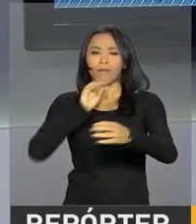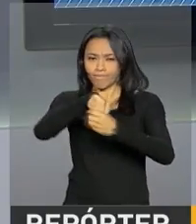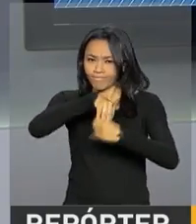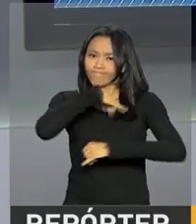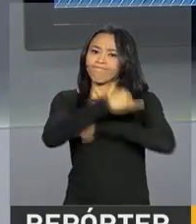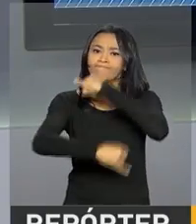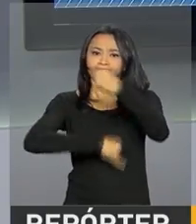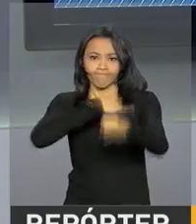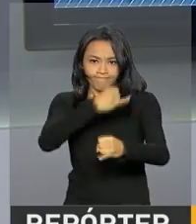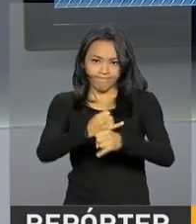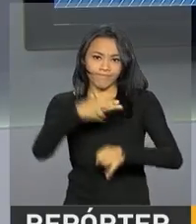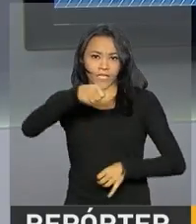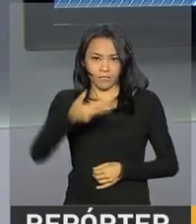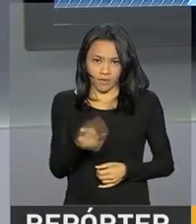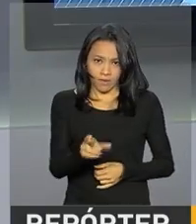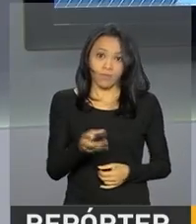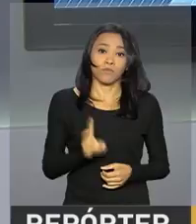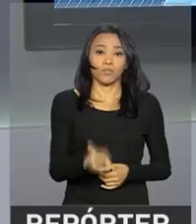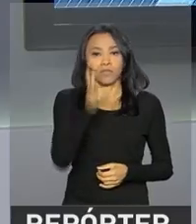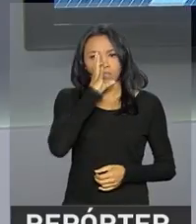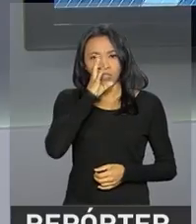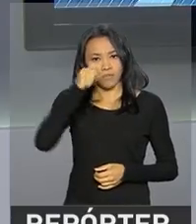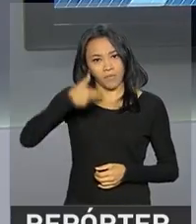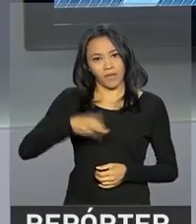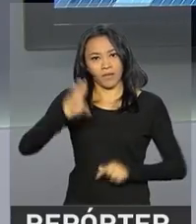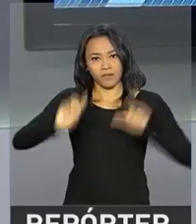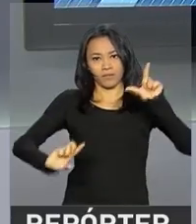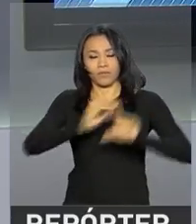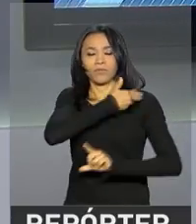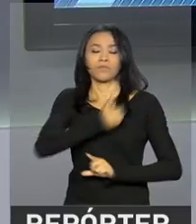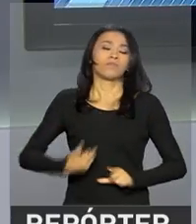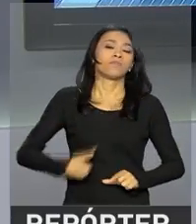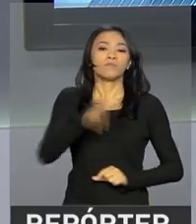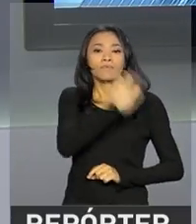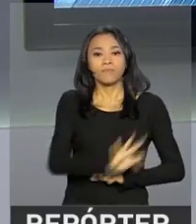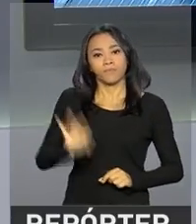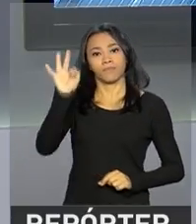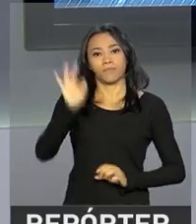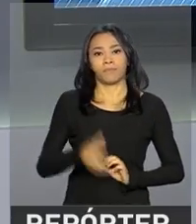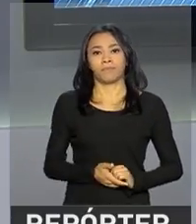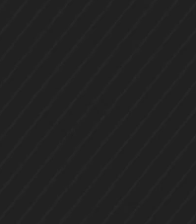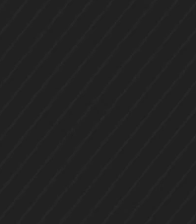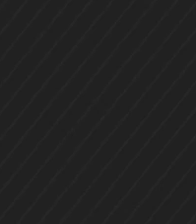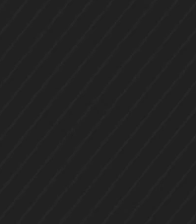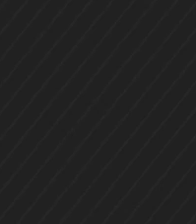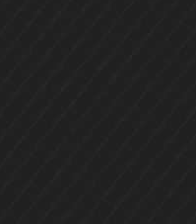está na página da nbr na internet continue na nbr a tv do governo federal